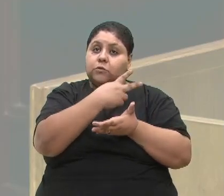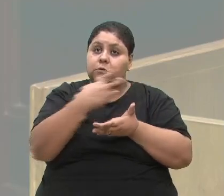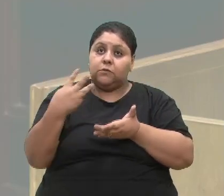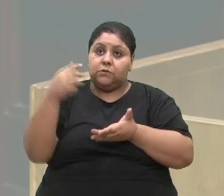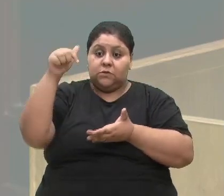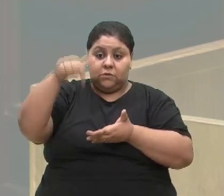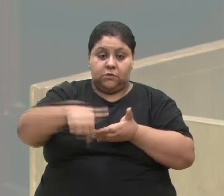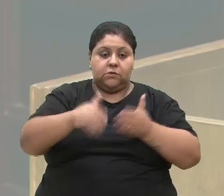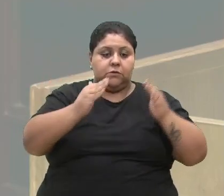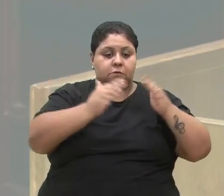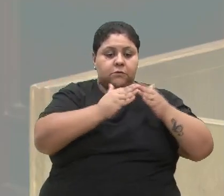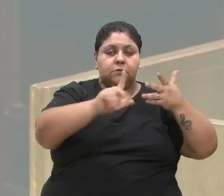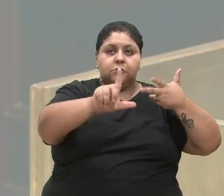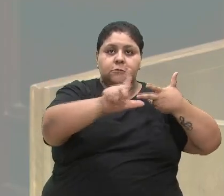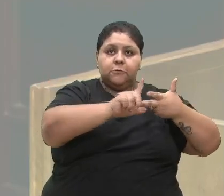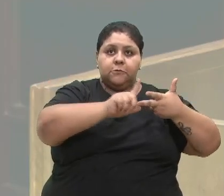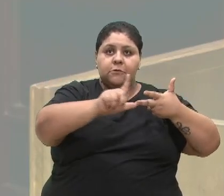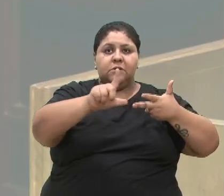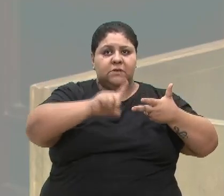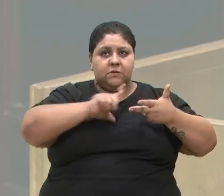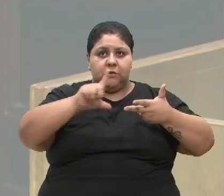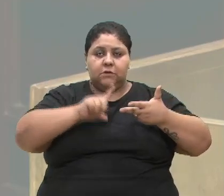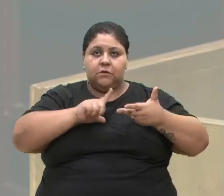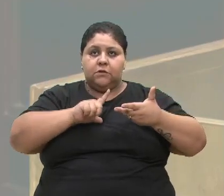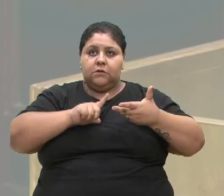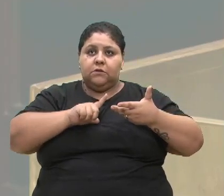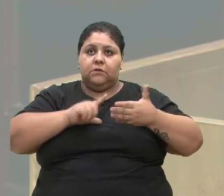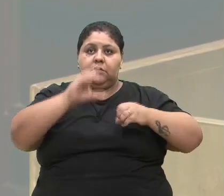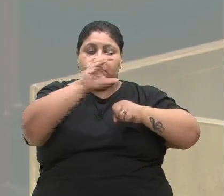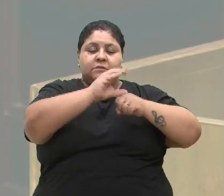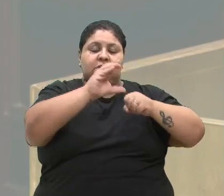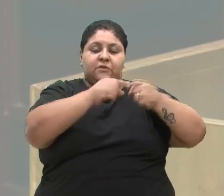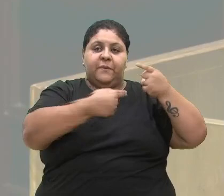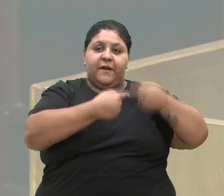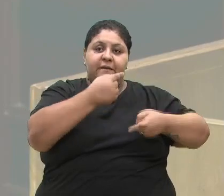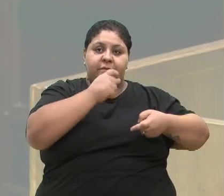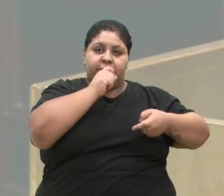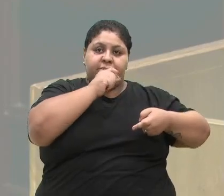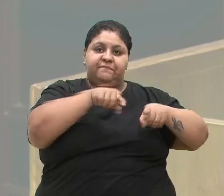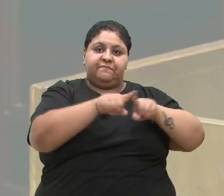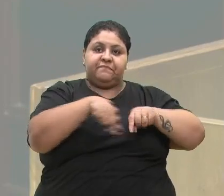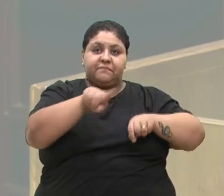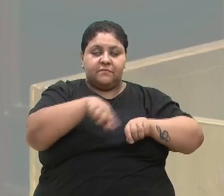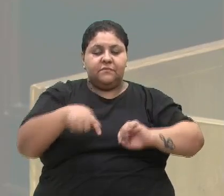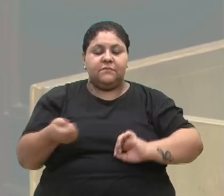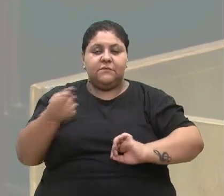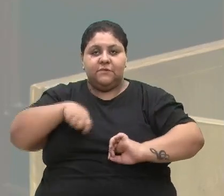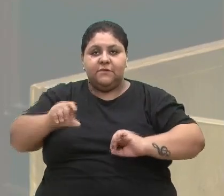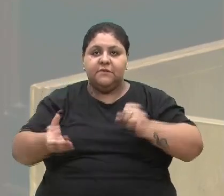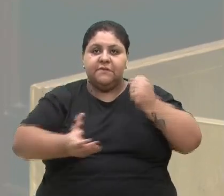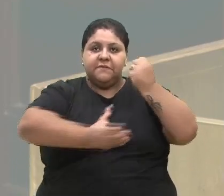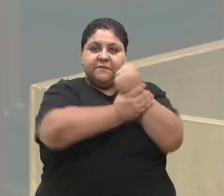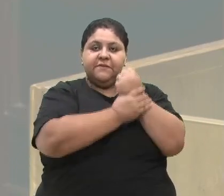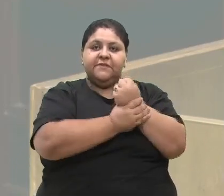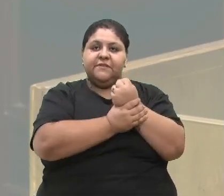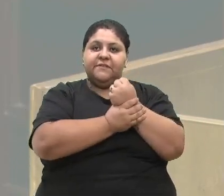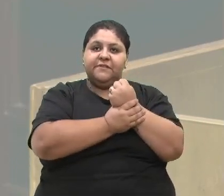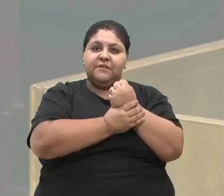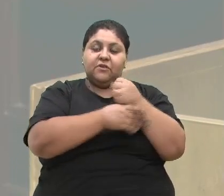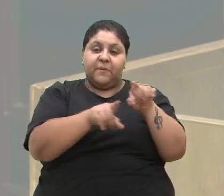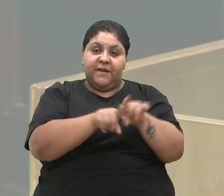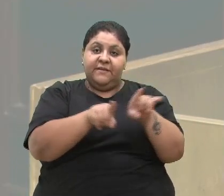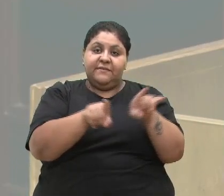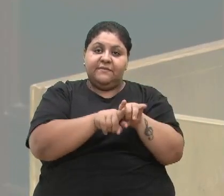aqui na Casa Legislativa, né, teve esse parecer de inconstitucionalidade, mas que a gente precisa garantir a